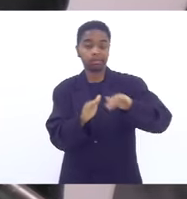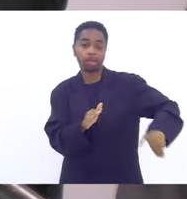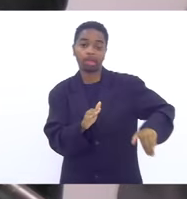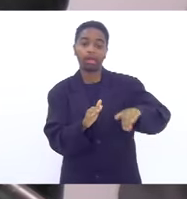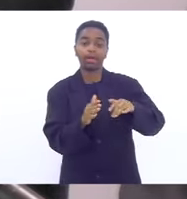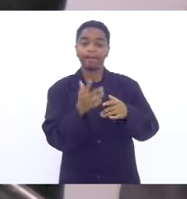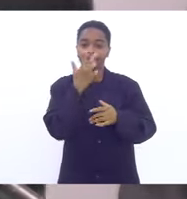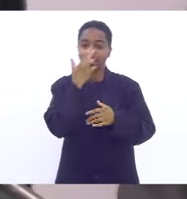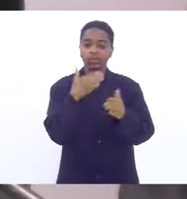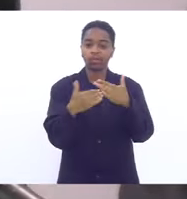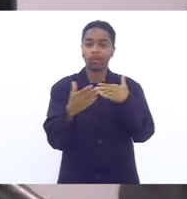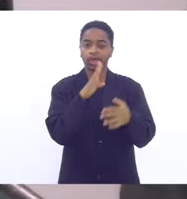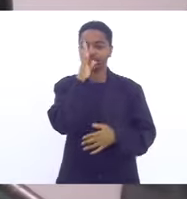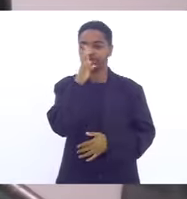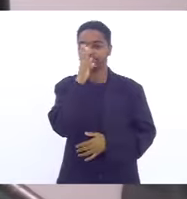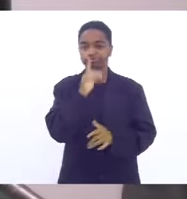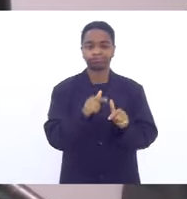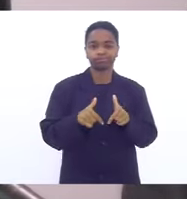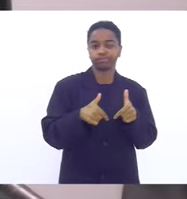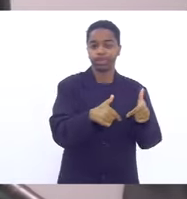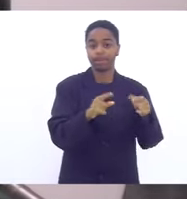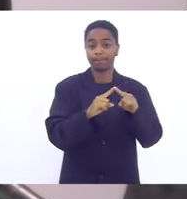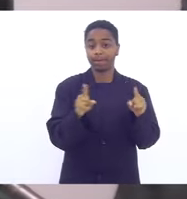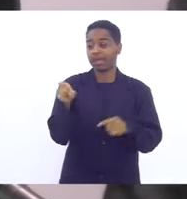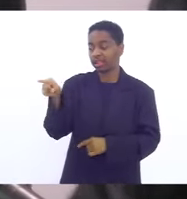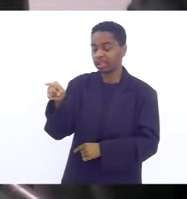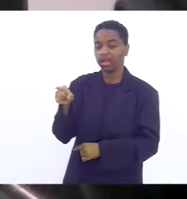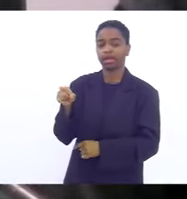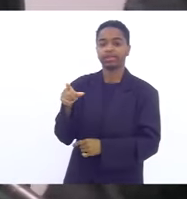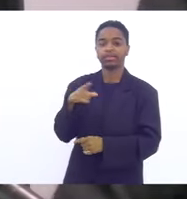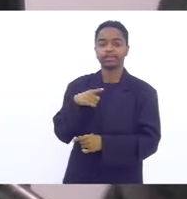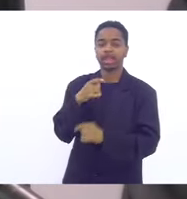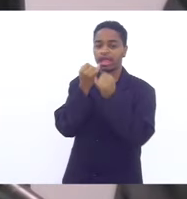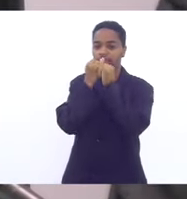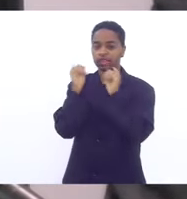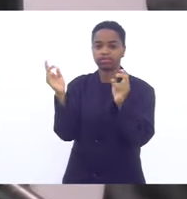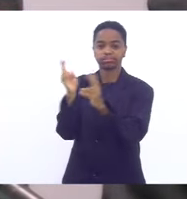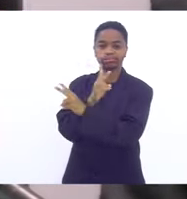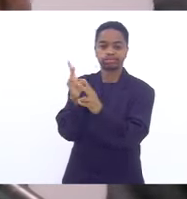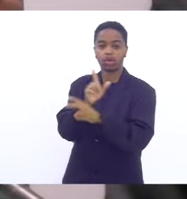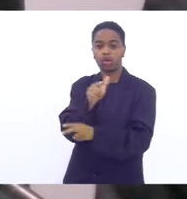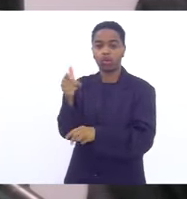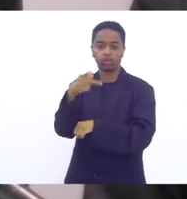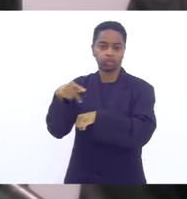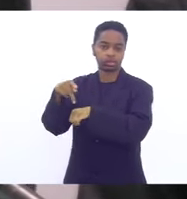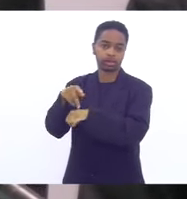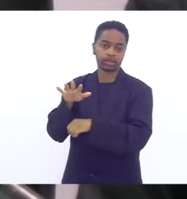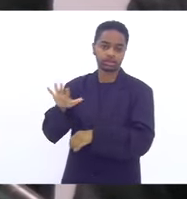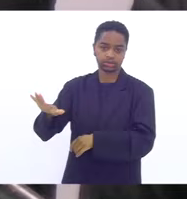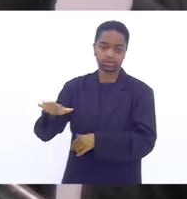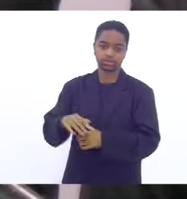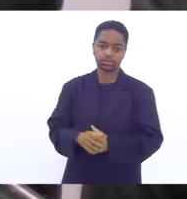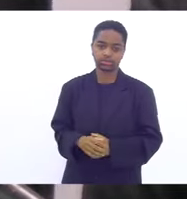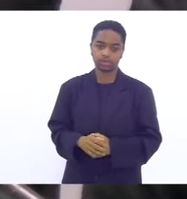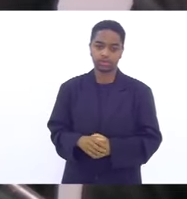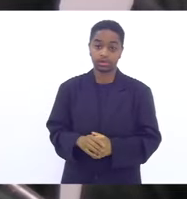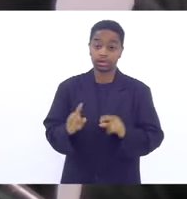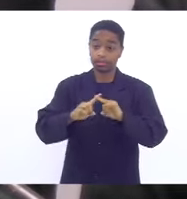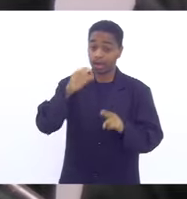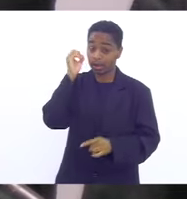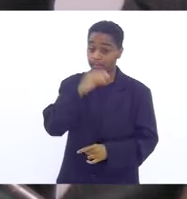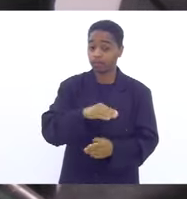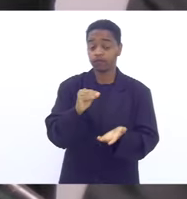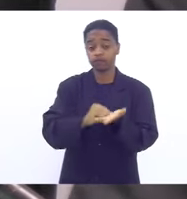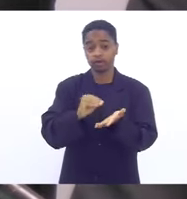de qualquer jeito para ter investimento em energia eólica lá nos países desenvolvidos. Ou seja, um absurdo, uma falta de